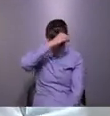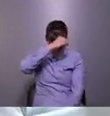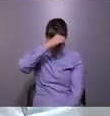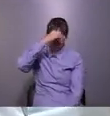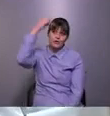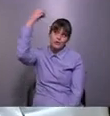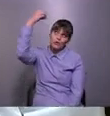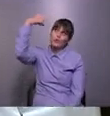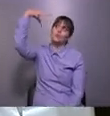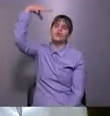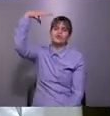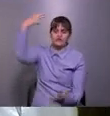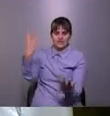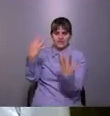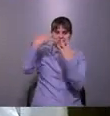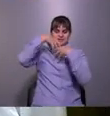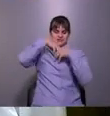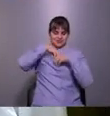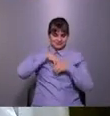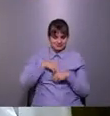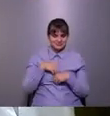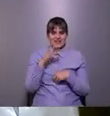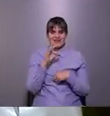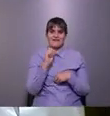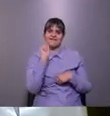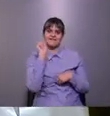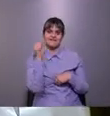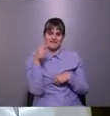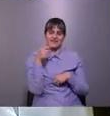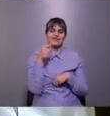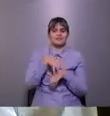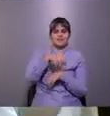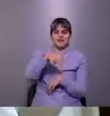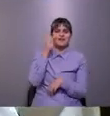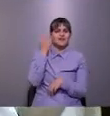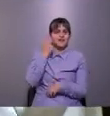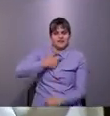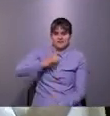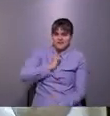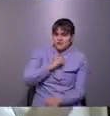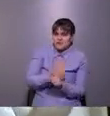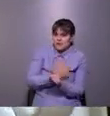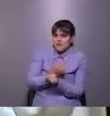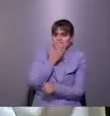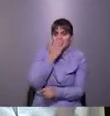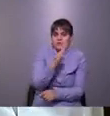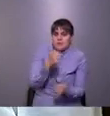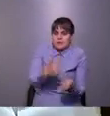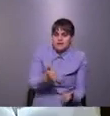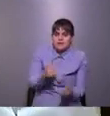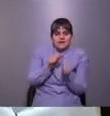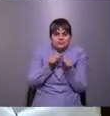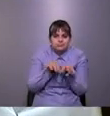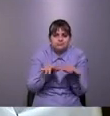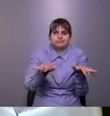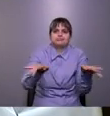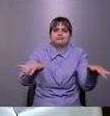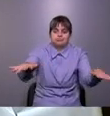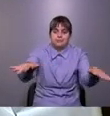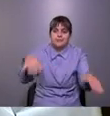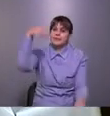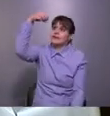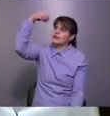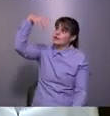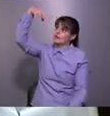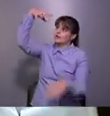essa luz, a graça da fé, que pela nossa vida e boas obras deve irradiar no mundo. A luz